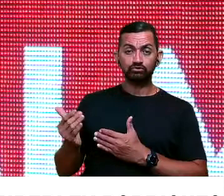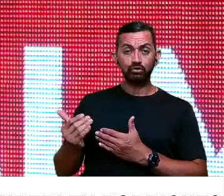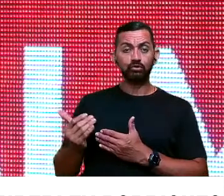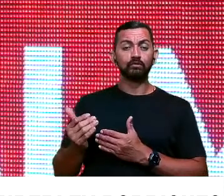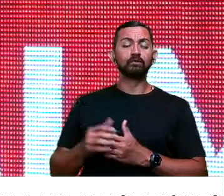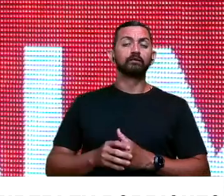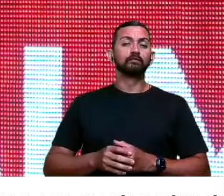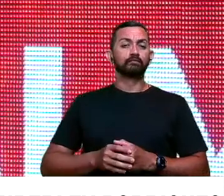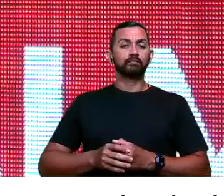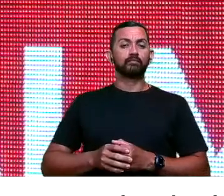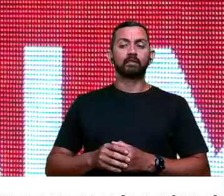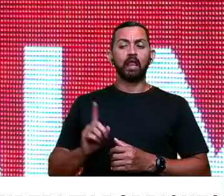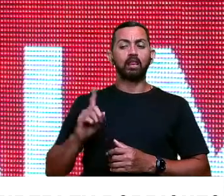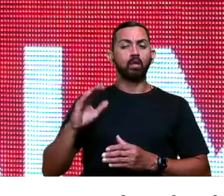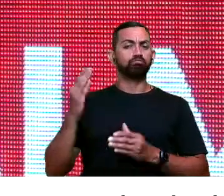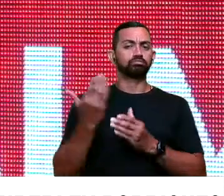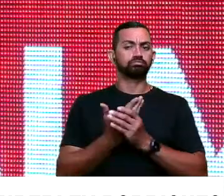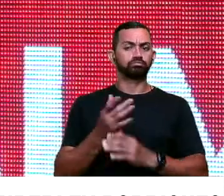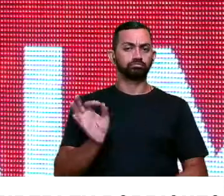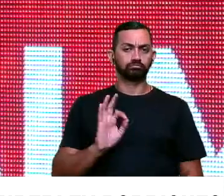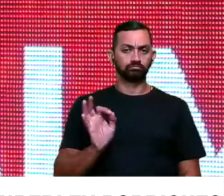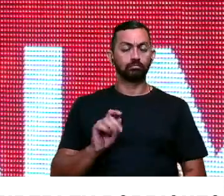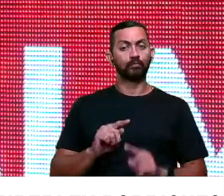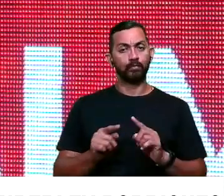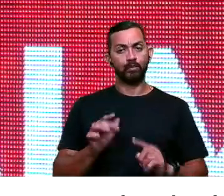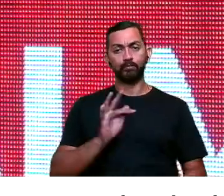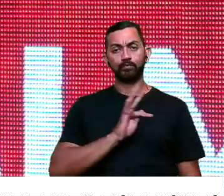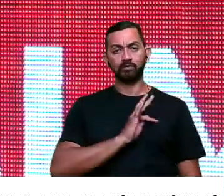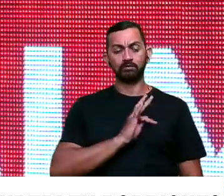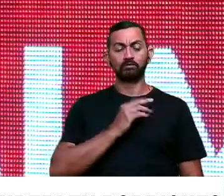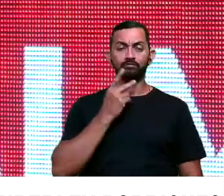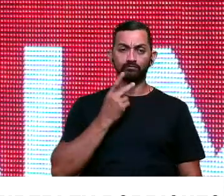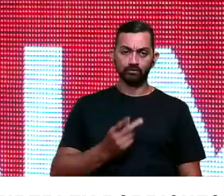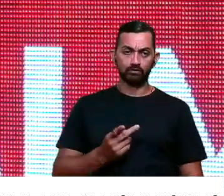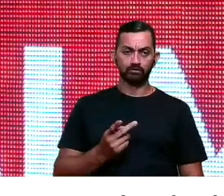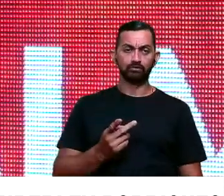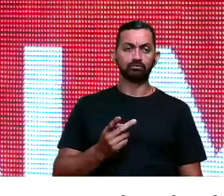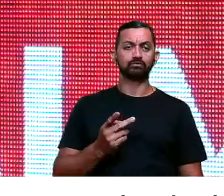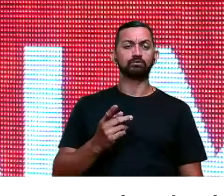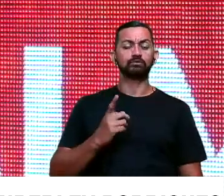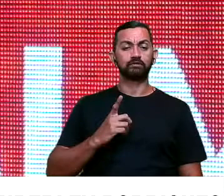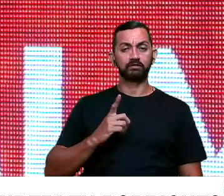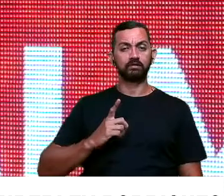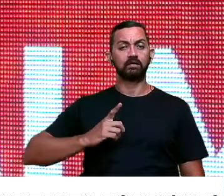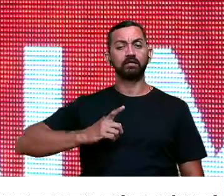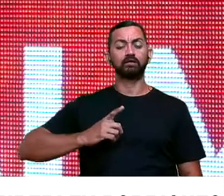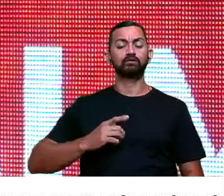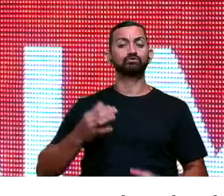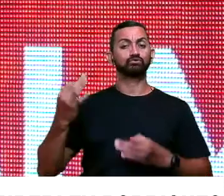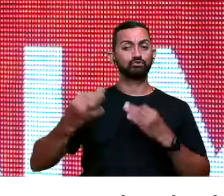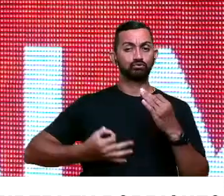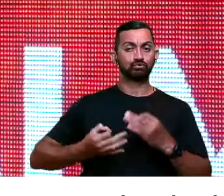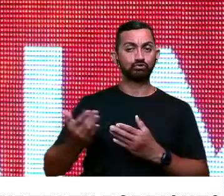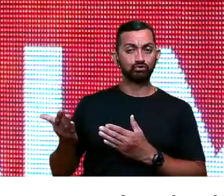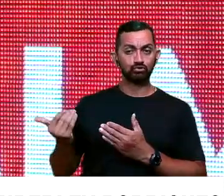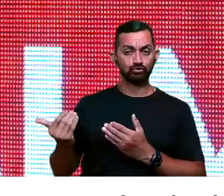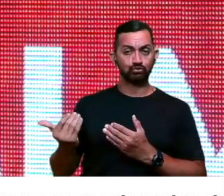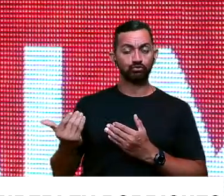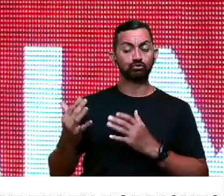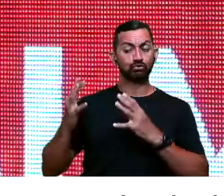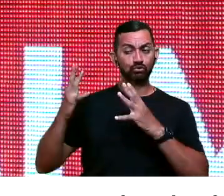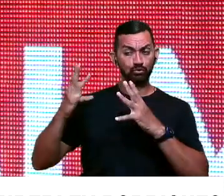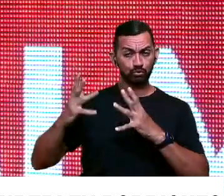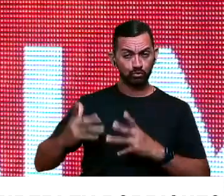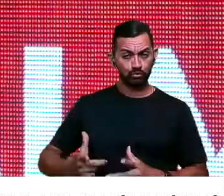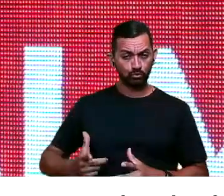envolvido na questão, ele não foi indiciado pela polícia, mas a Polícia Civil disse que a Vara da Infância e da Juventude já tem todos